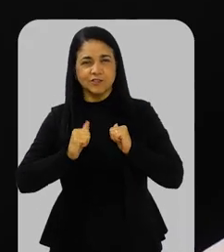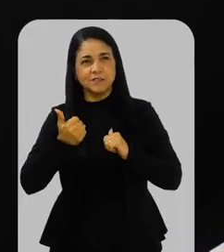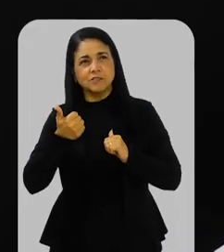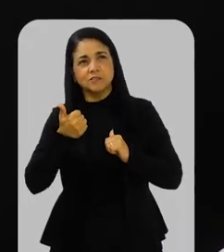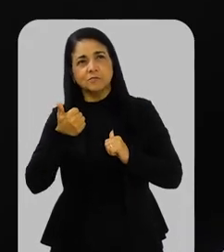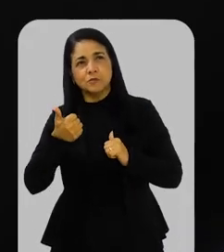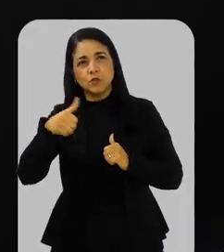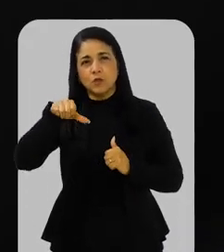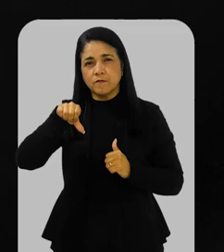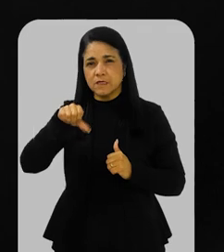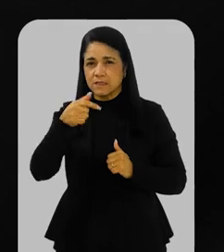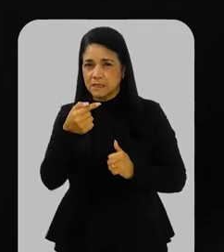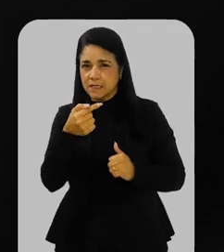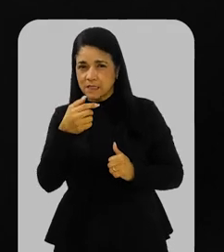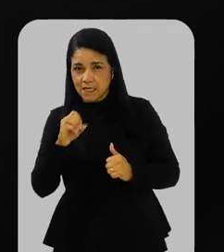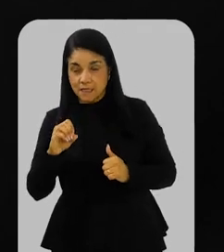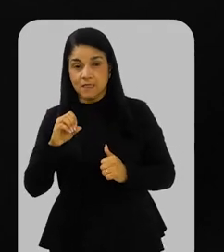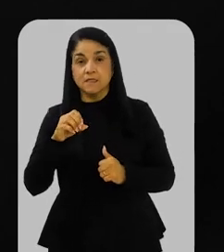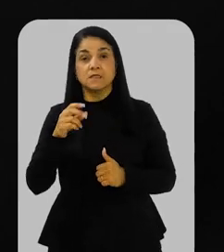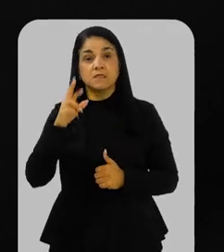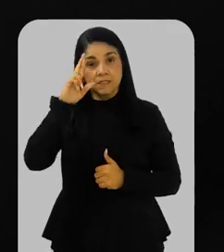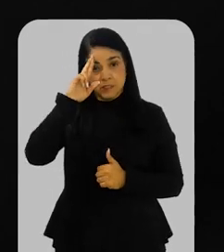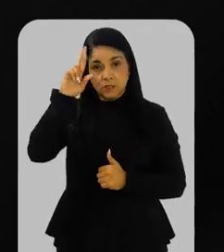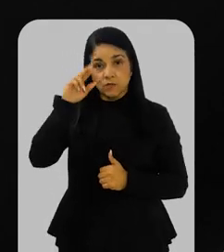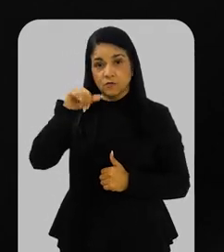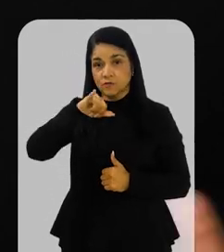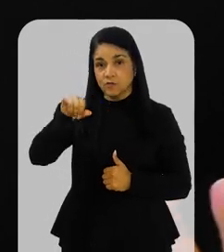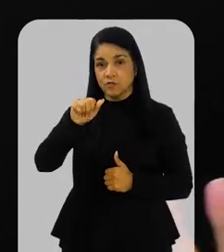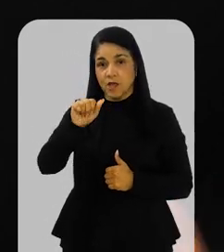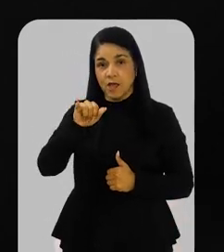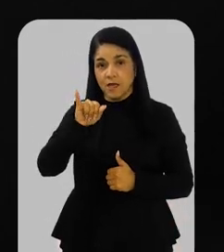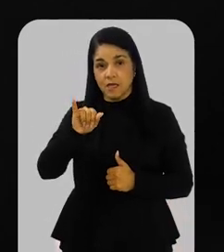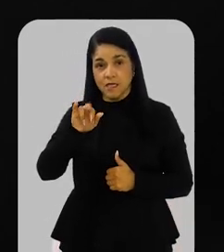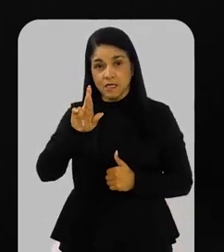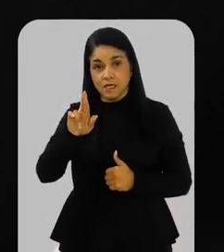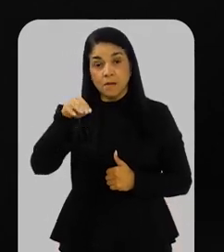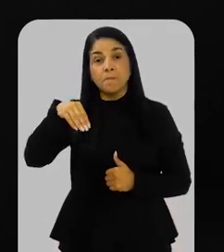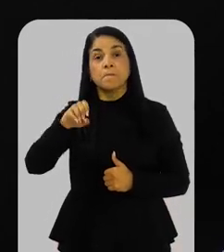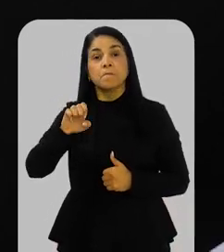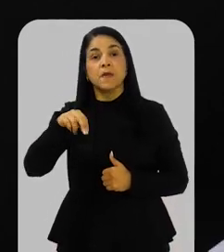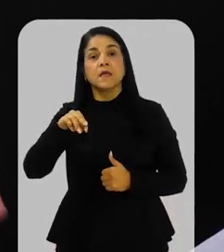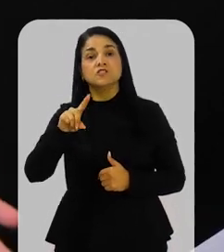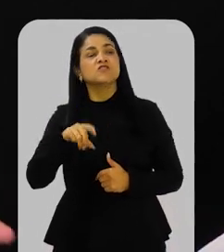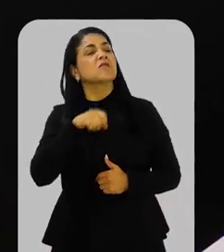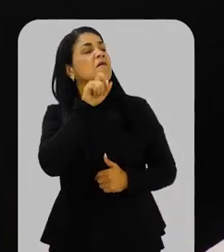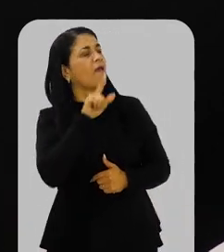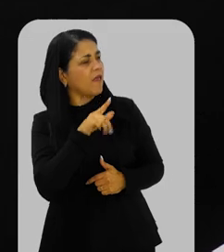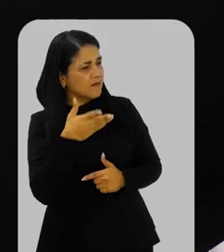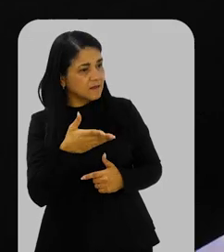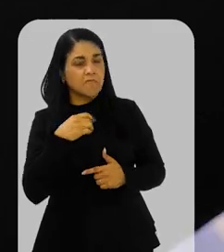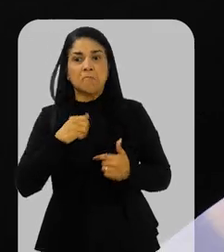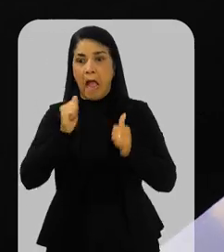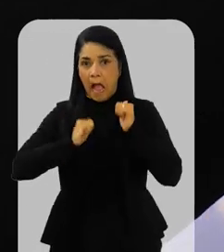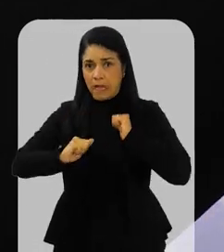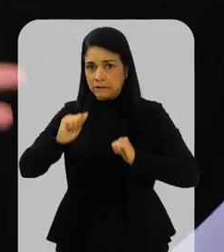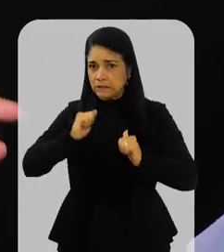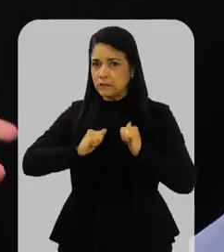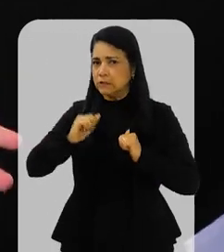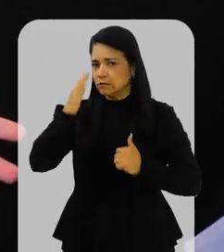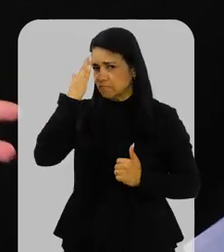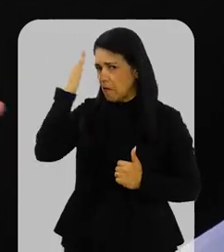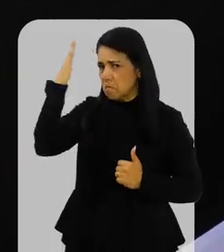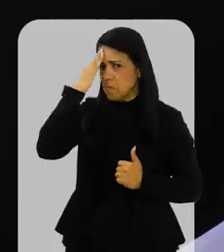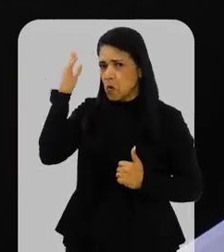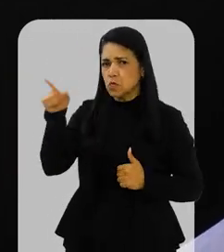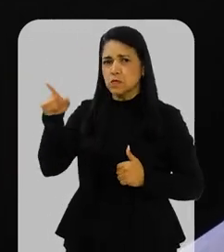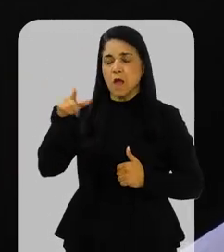né? O Seu Jair Mendes vem para o Rio de Janeiro Quem assistir é Jair Carnaval. Mendes? Ah, é um dos maiores artistas que tem em Parintins, né? Hoje ele está no Boi Garantido,